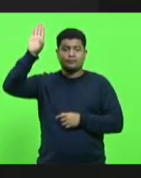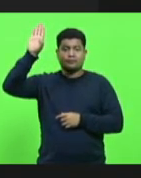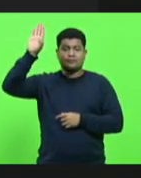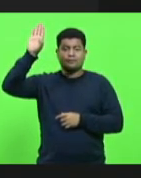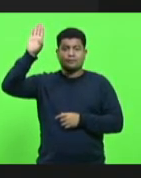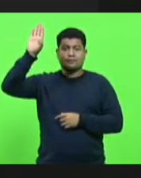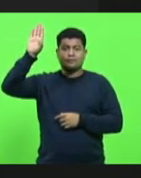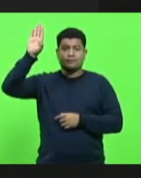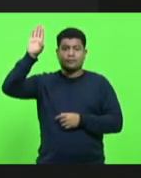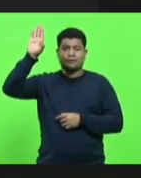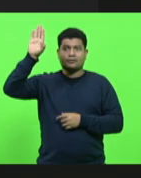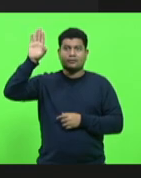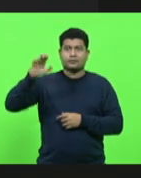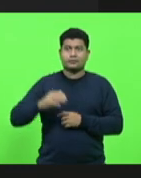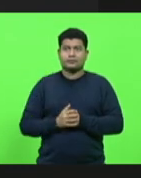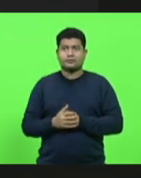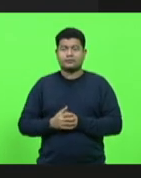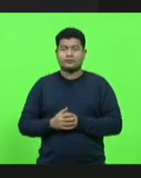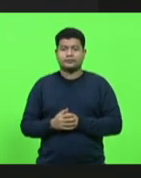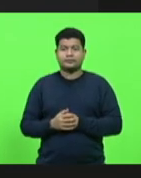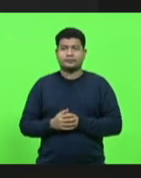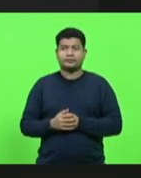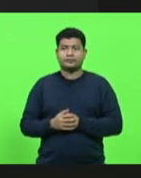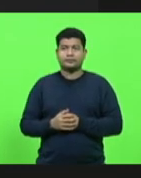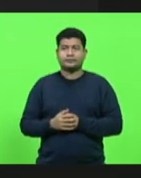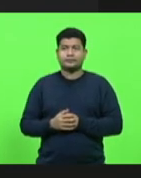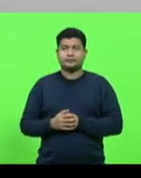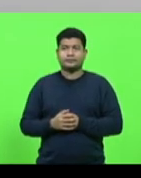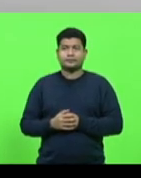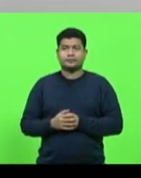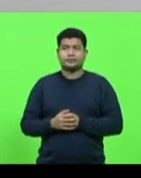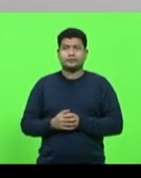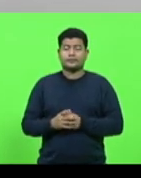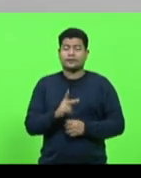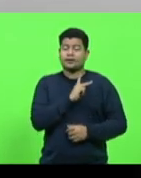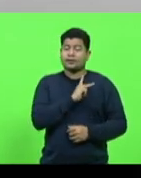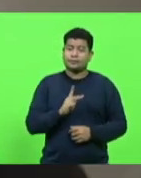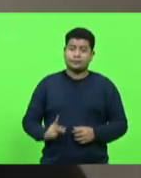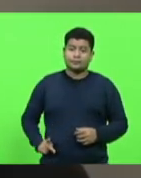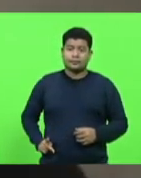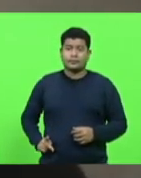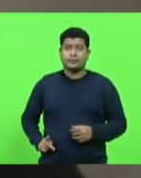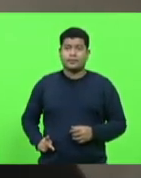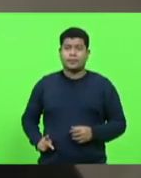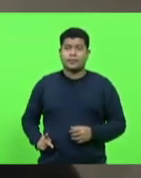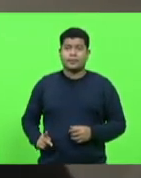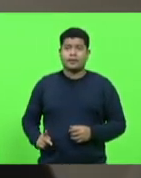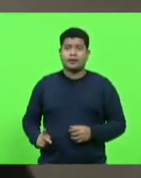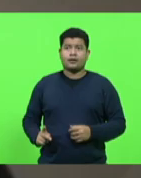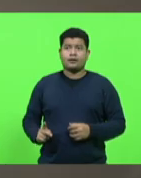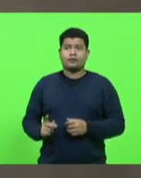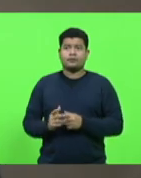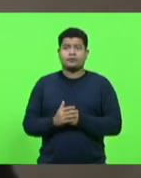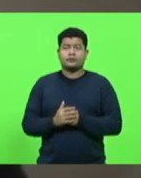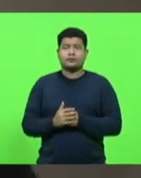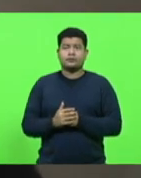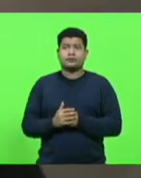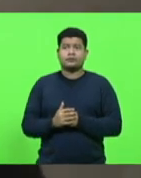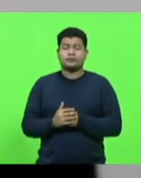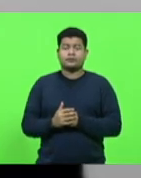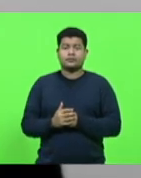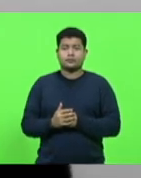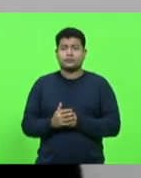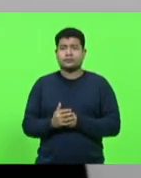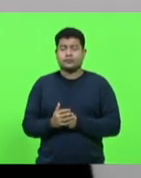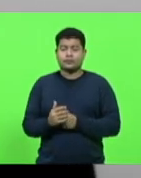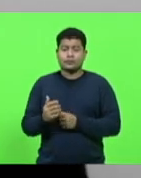Neudir Sareta. Pois não. Senhor presidente. Senhor presidente, nós temos, eu acho que está sendo